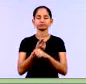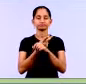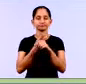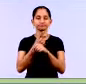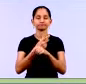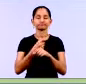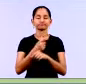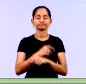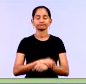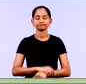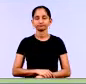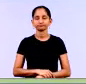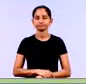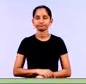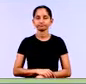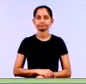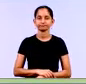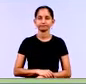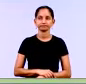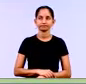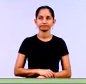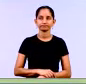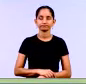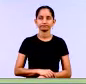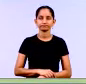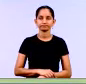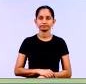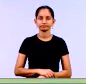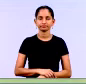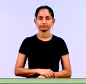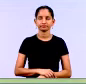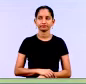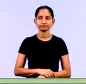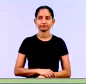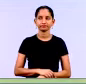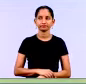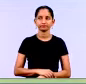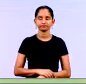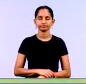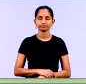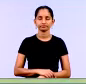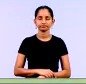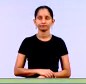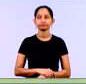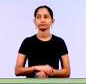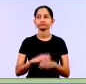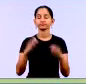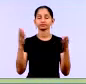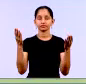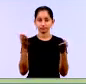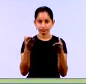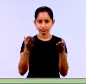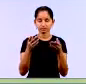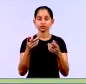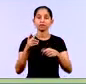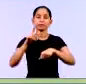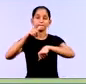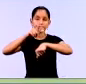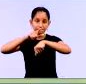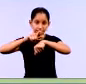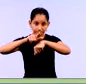Cadê, professor? Me perdi. Custo de mão de obra, tá aqui. Ó, o custo por